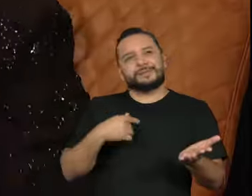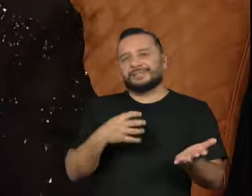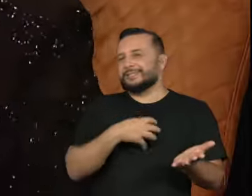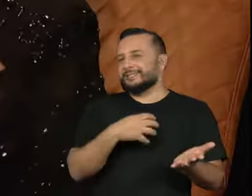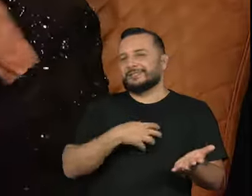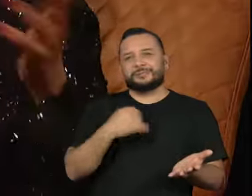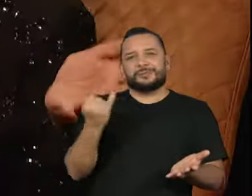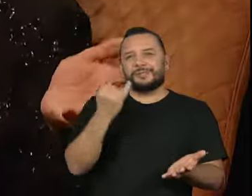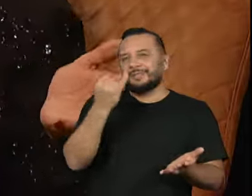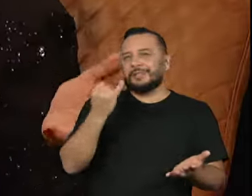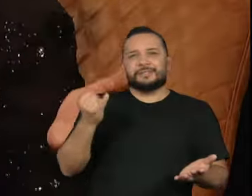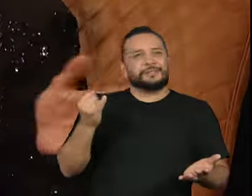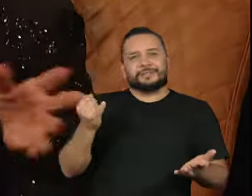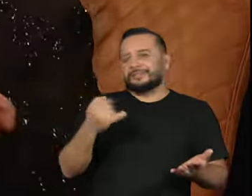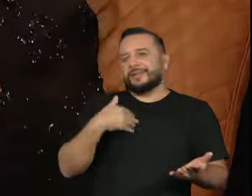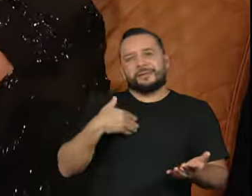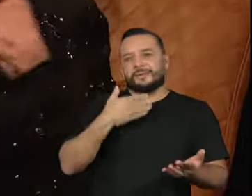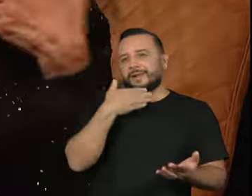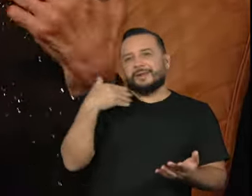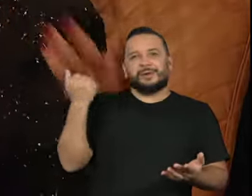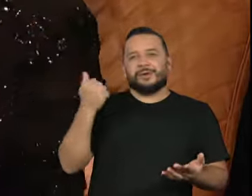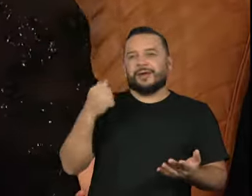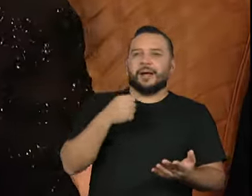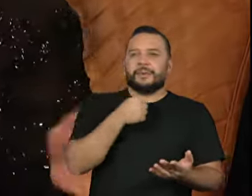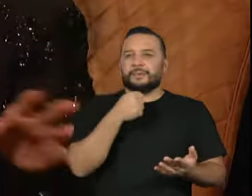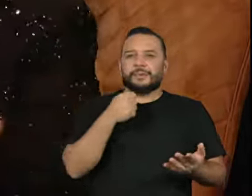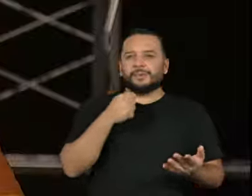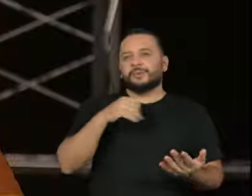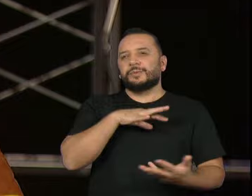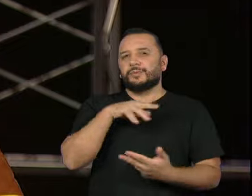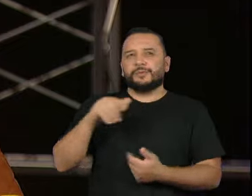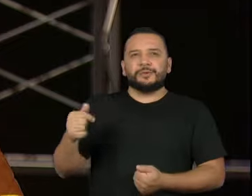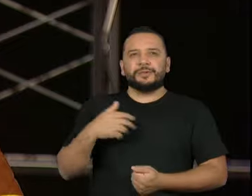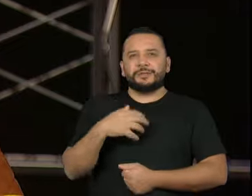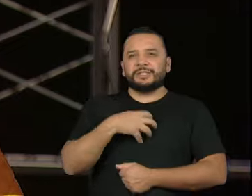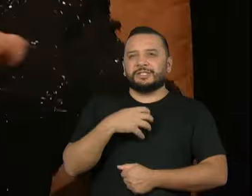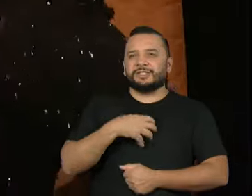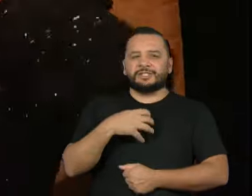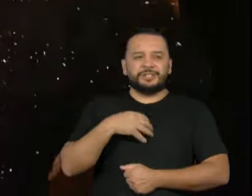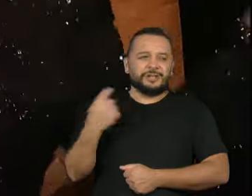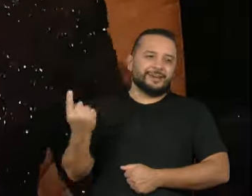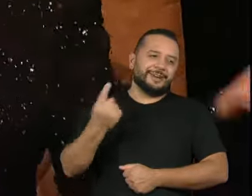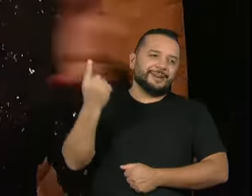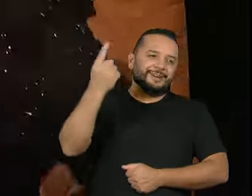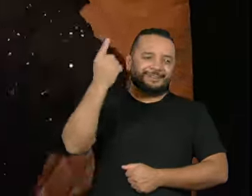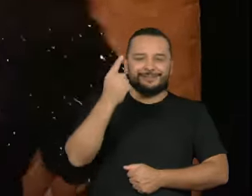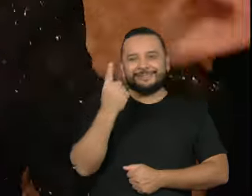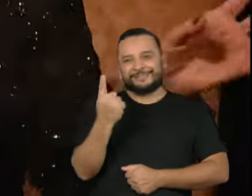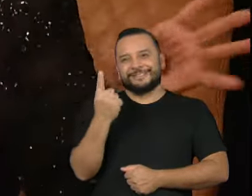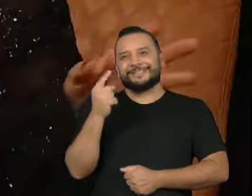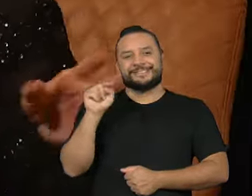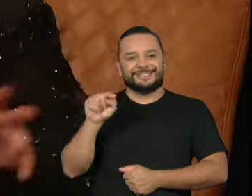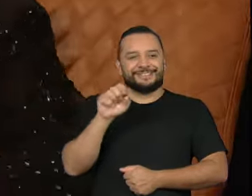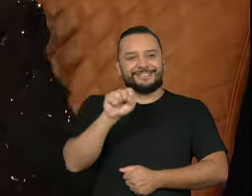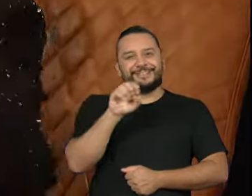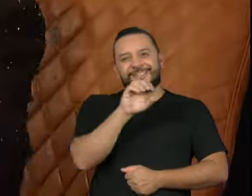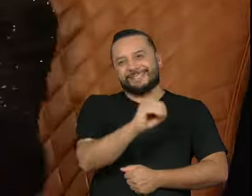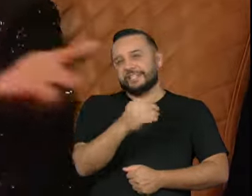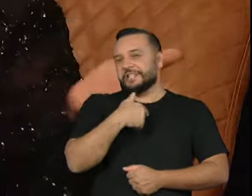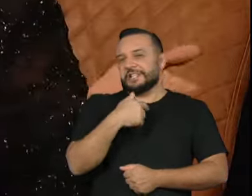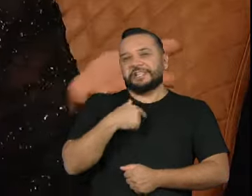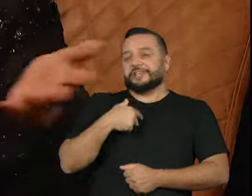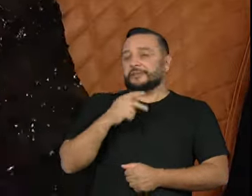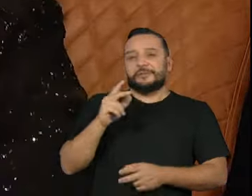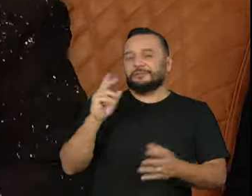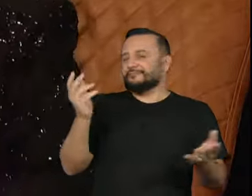maior cantora do mundo. Eu me senti com 1,80 m. Eu sou poderosa, eu posso tudo. Ele fez uma música para mim, me deu